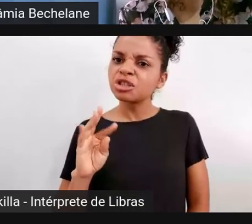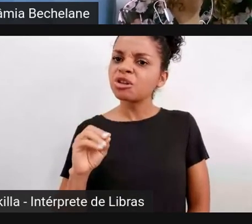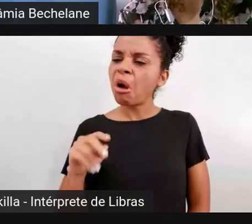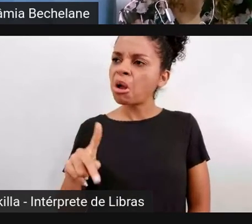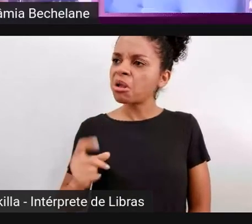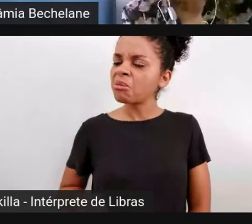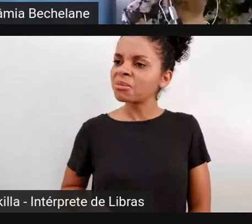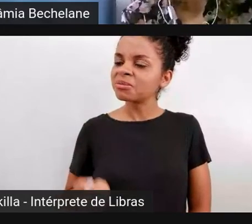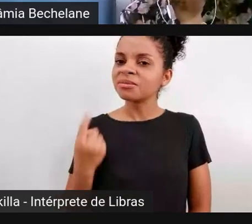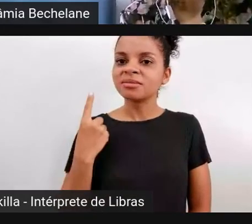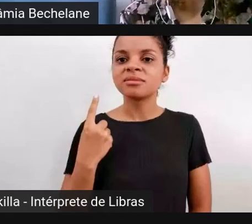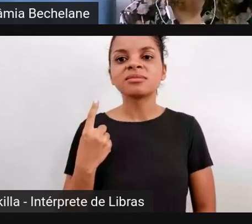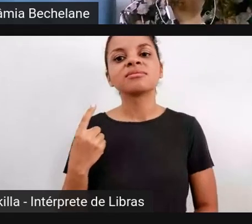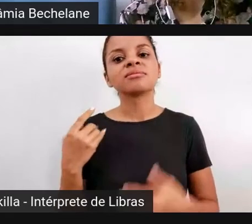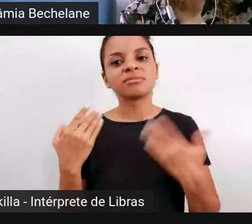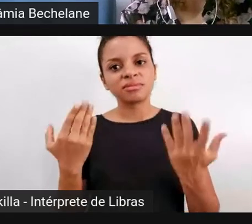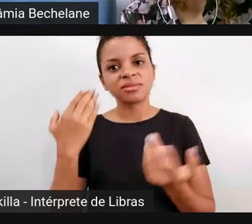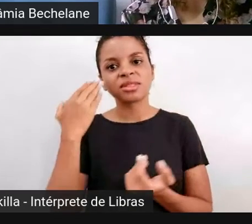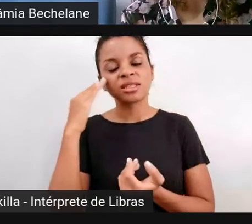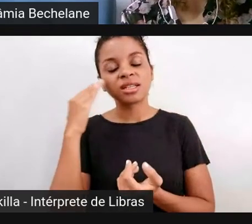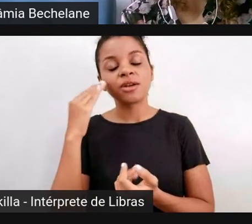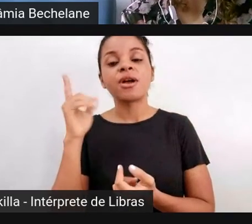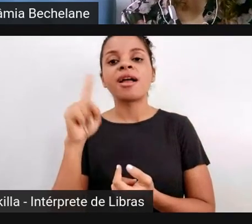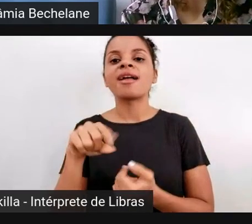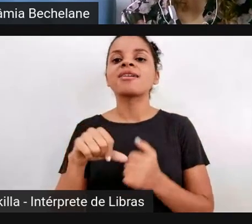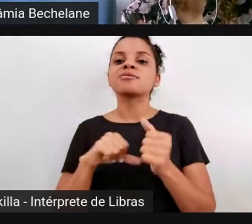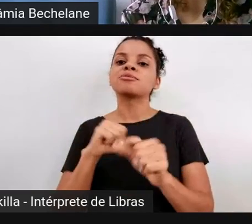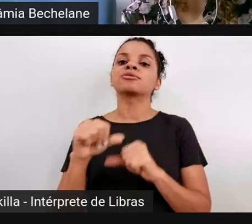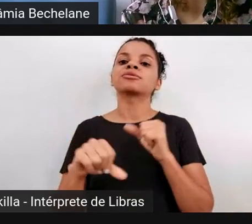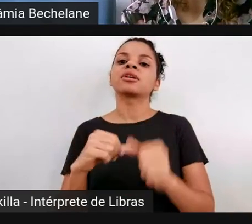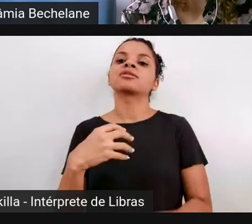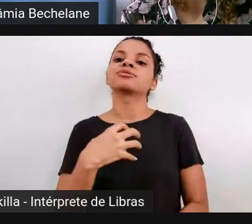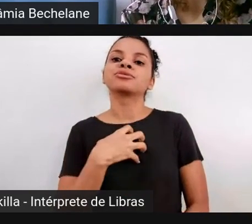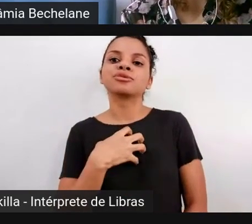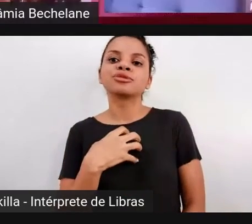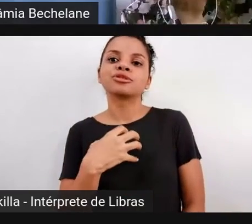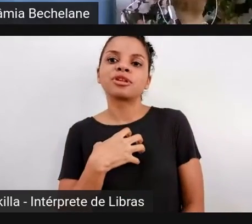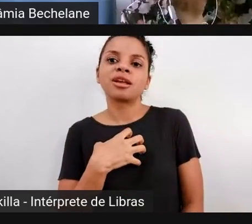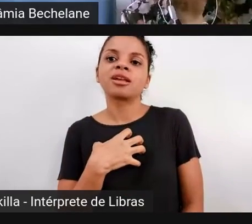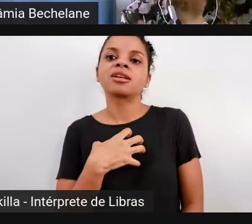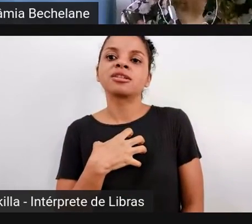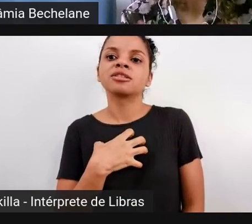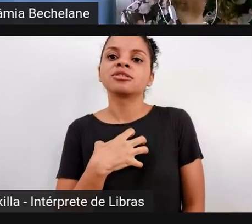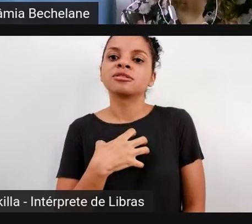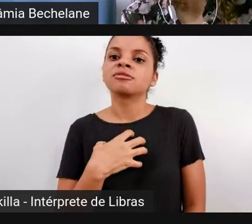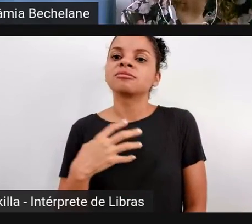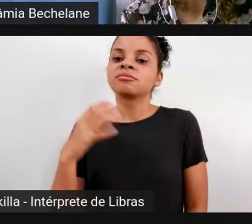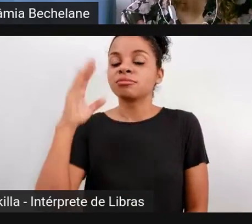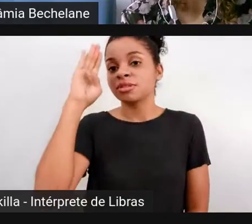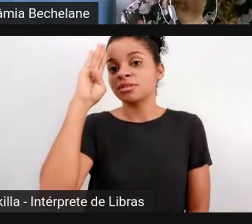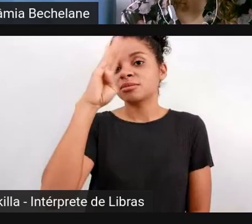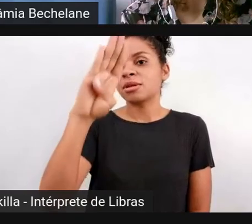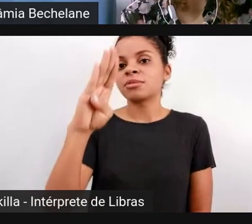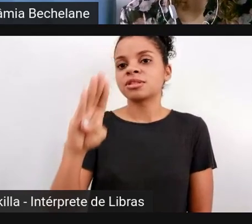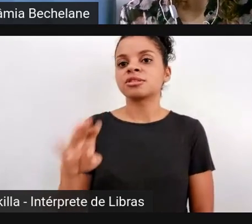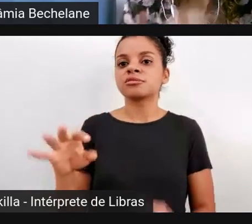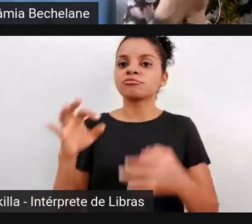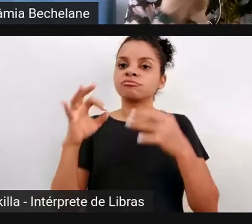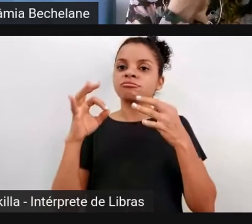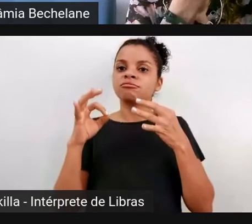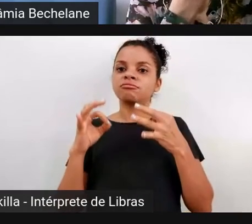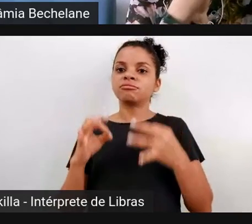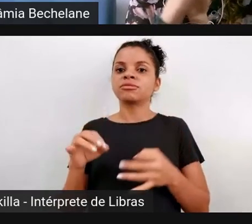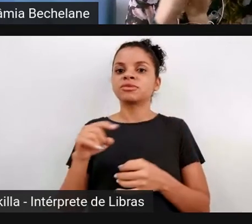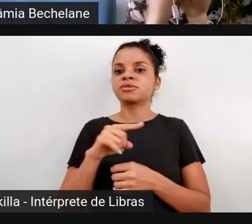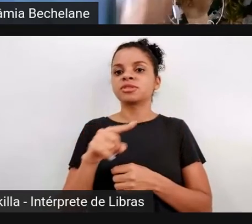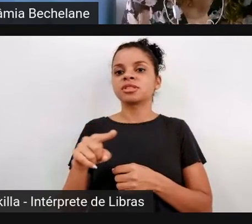caixa e entrar num terreno de experimentação de linguagem absoluto, inclusive com um certo pudor. Se você entrar no perfil da gente, vocês vão ver coisas absolutamente